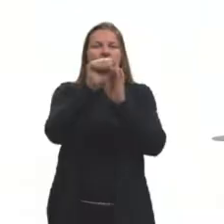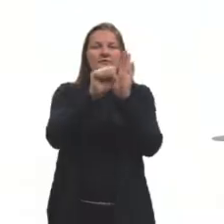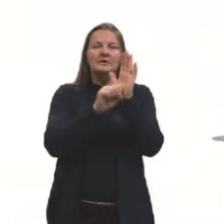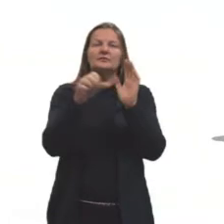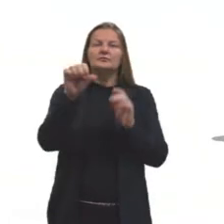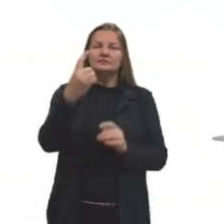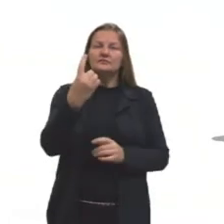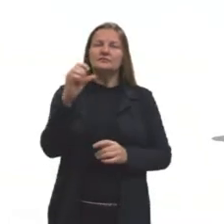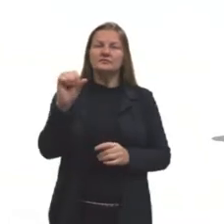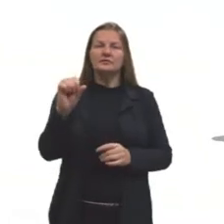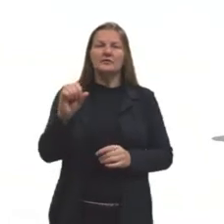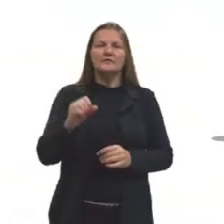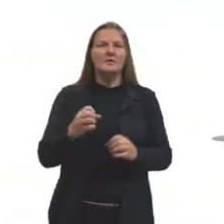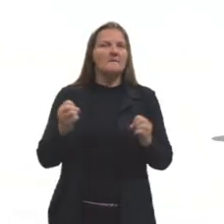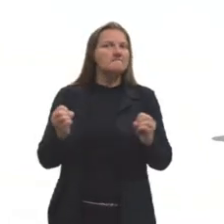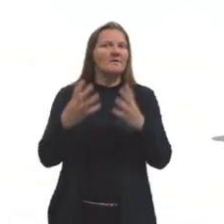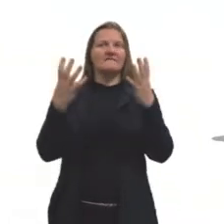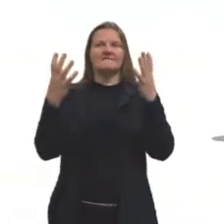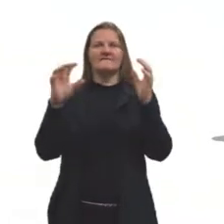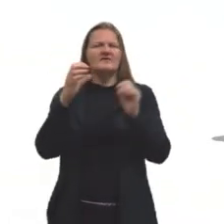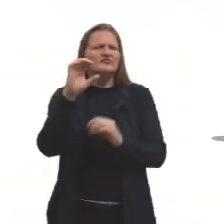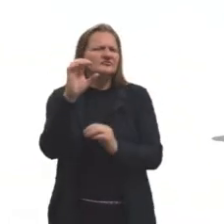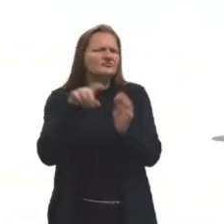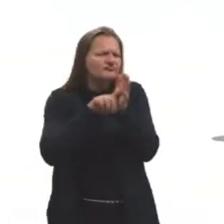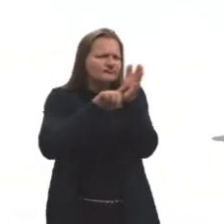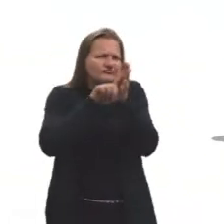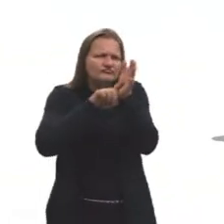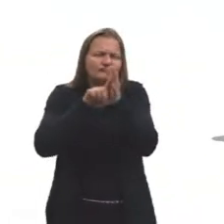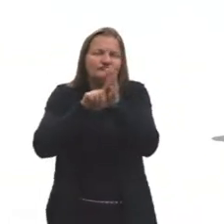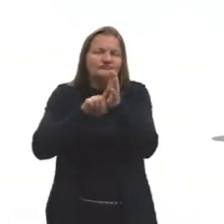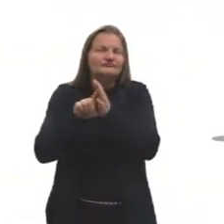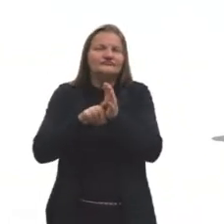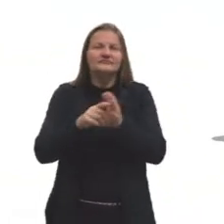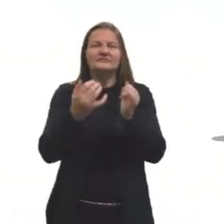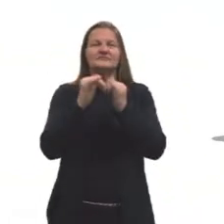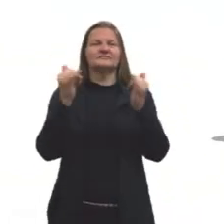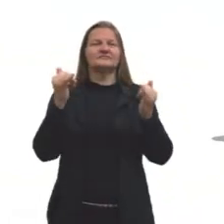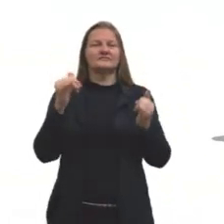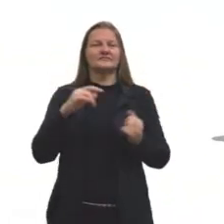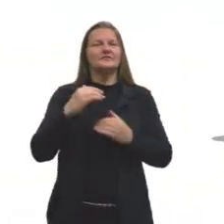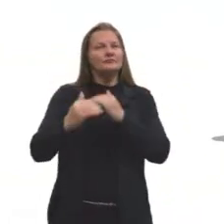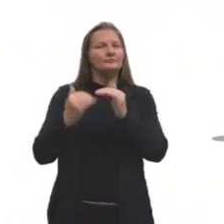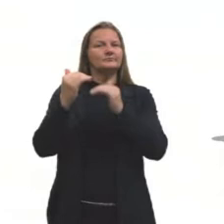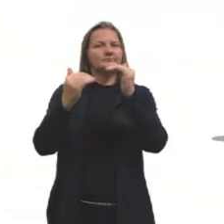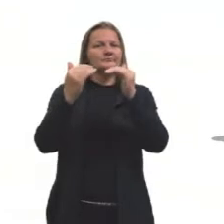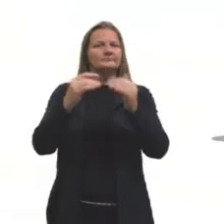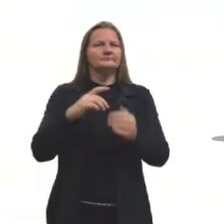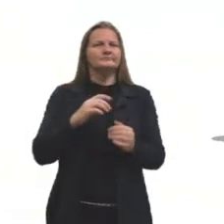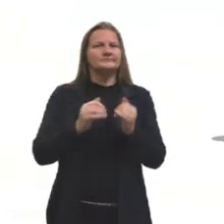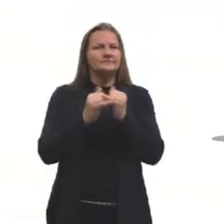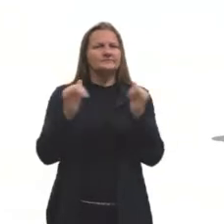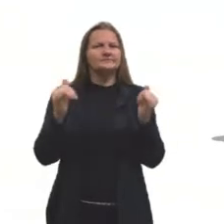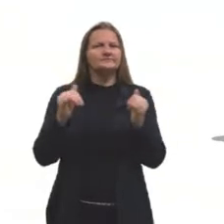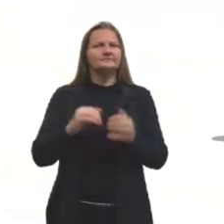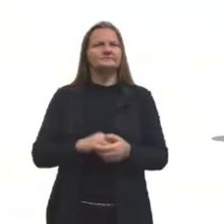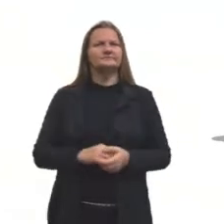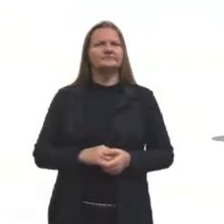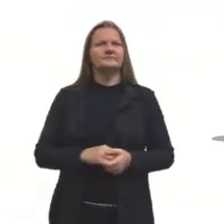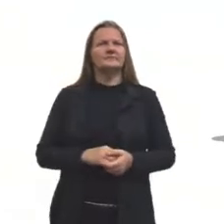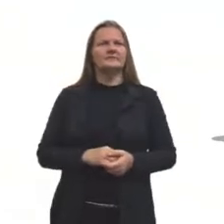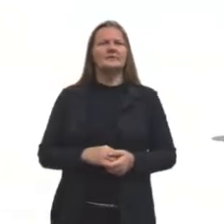era o bom né científico era então estudar eletricidade e aprimorar né a eletricidade